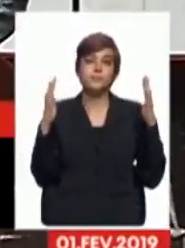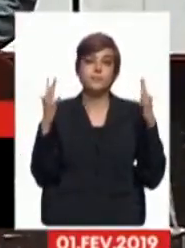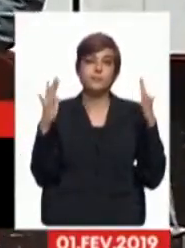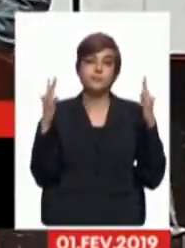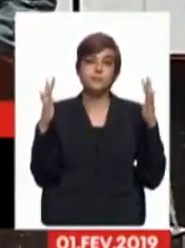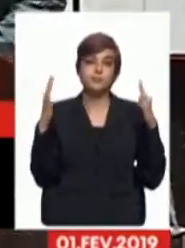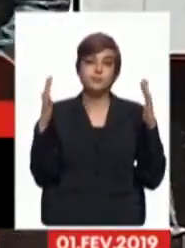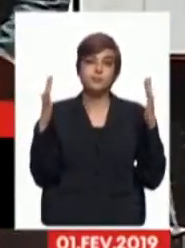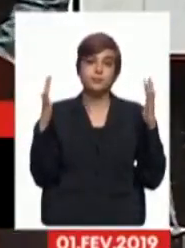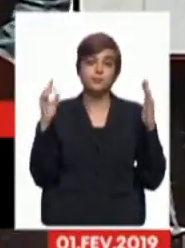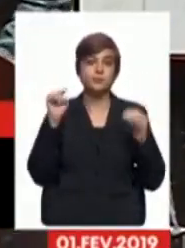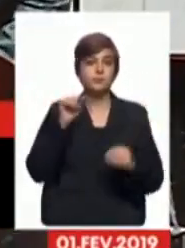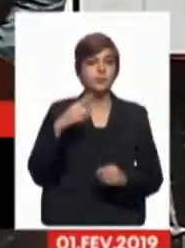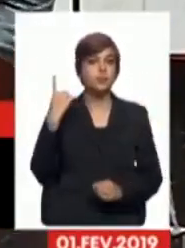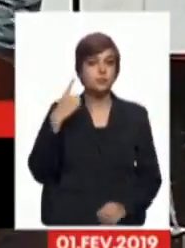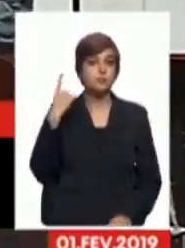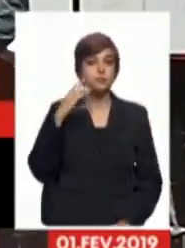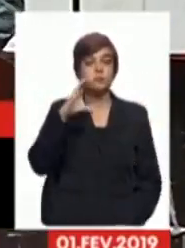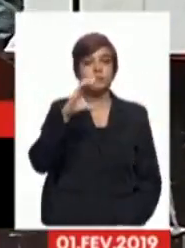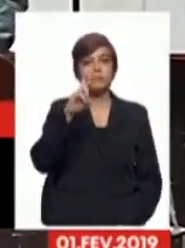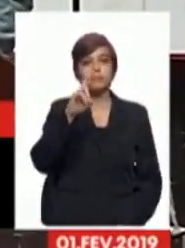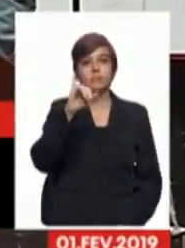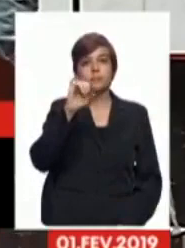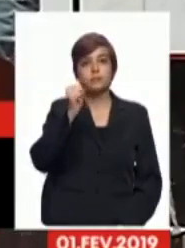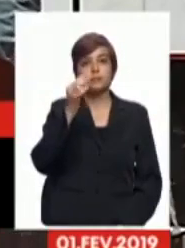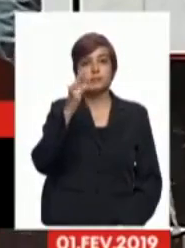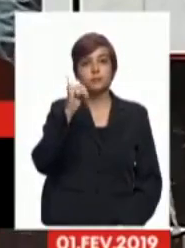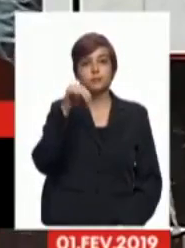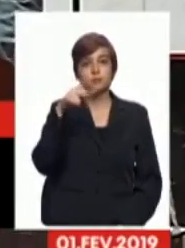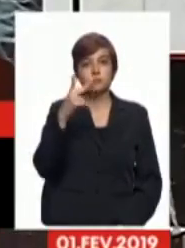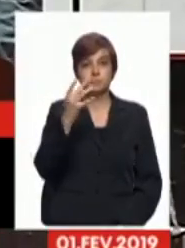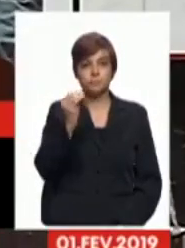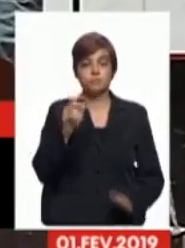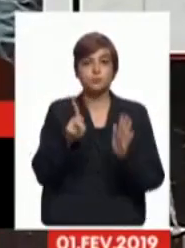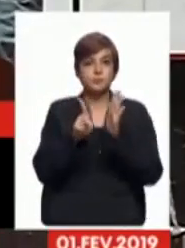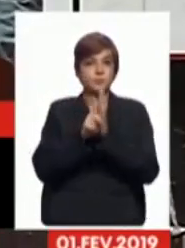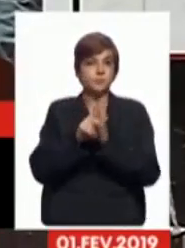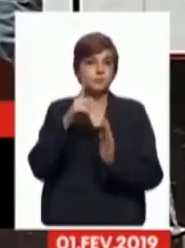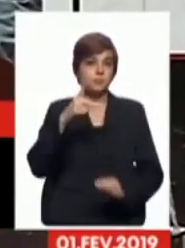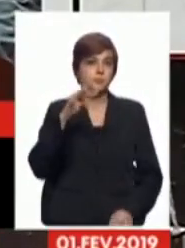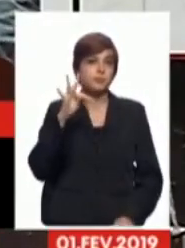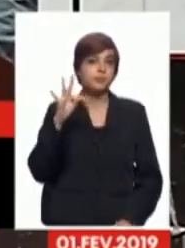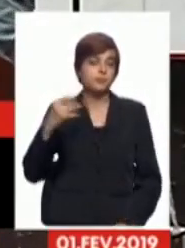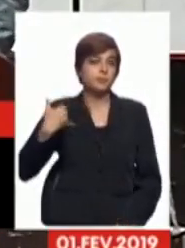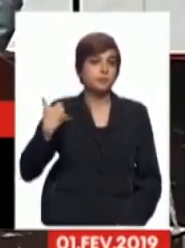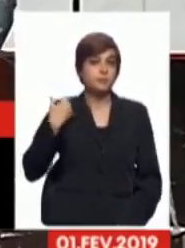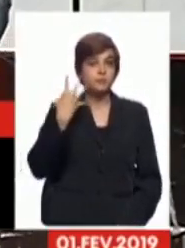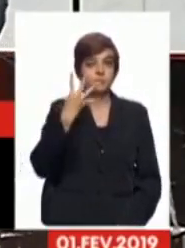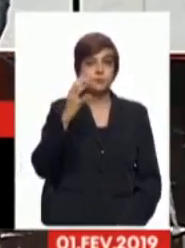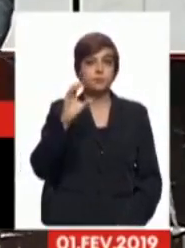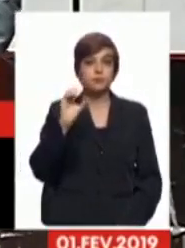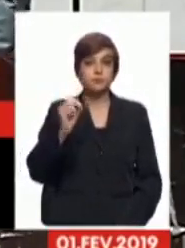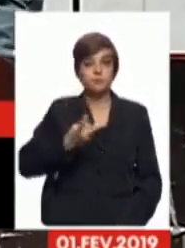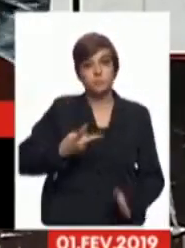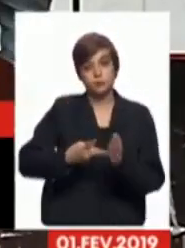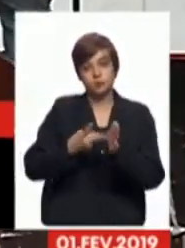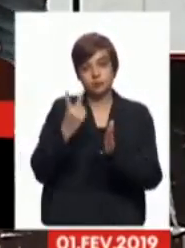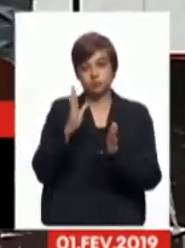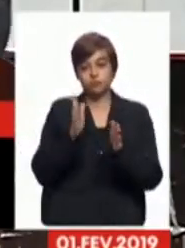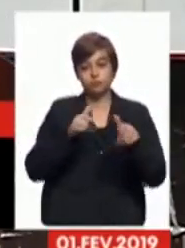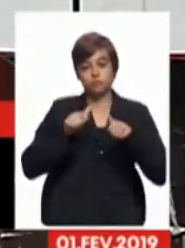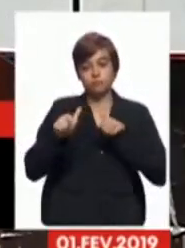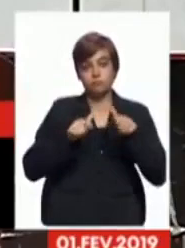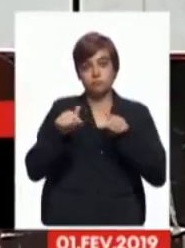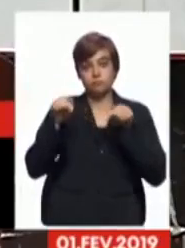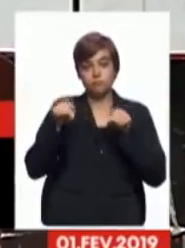Este foi o deputado Cristiano Silveira, do PT, ele que é de São João del Rei, tem 40 anos, assume o segundo mandato. Cristiano